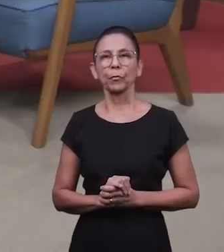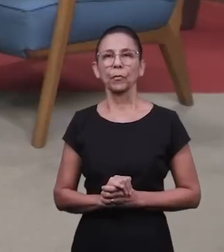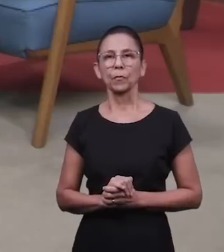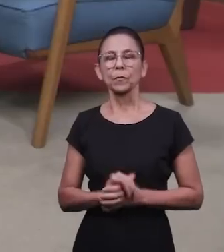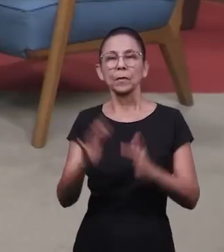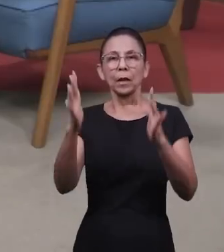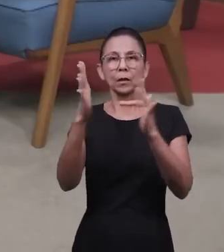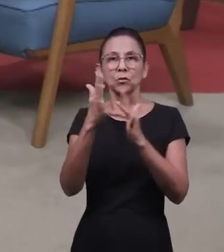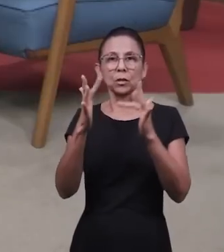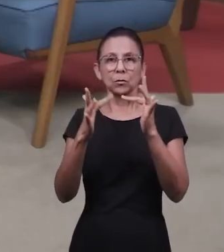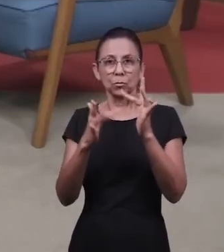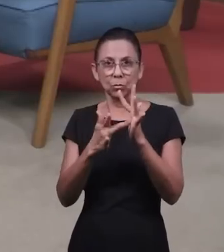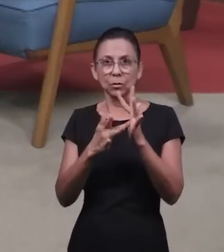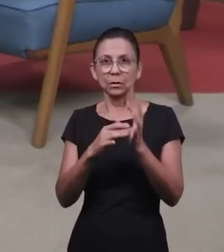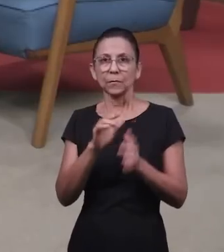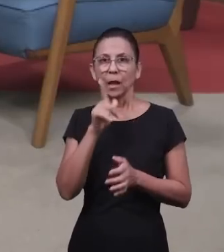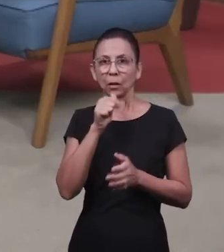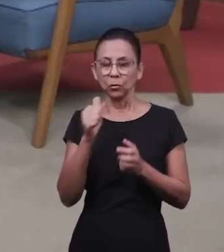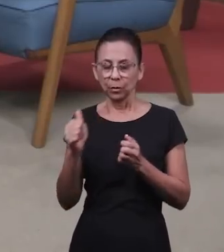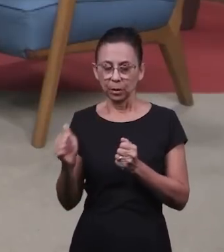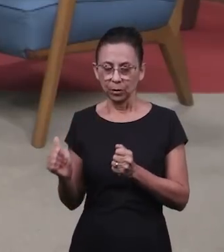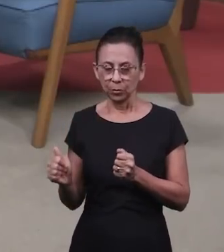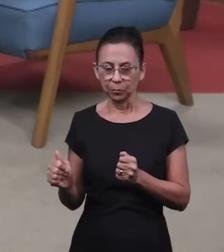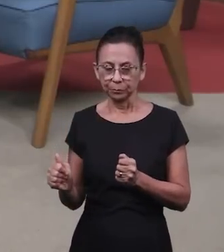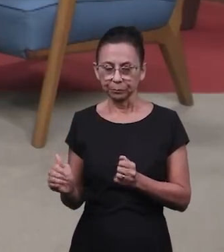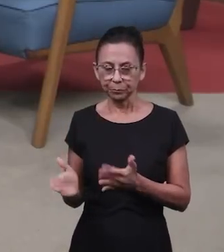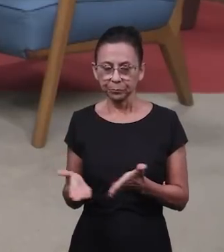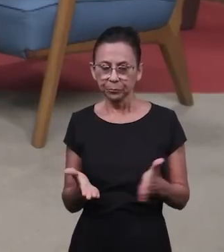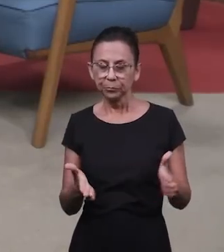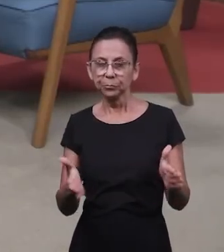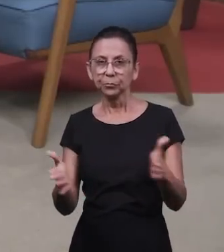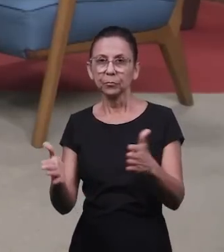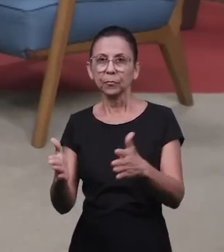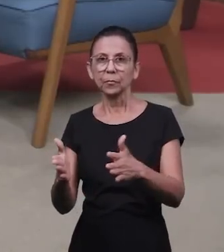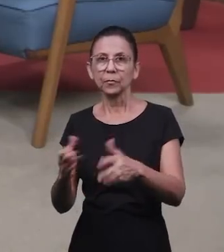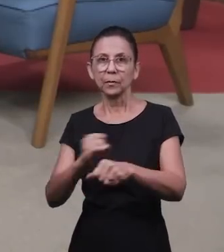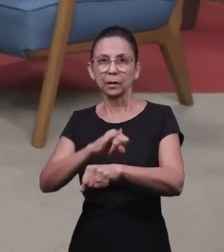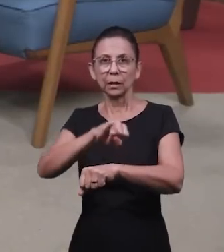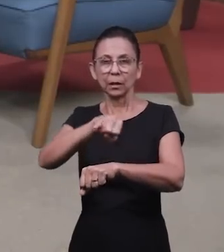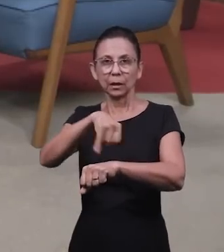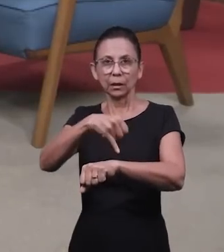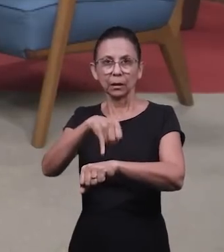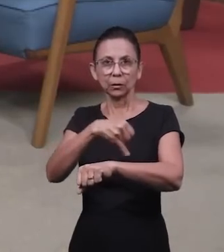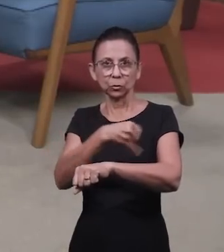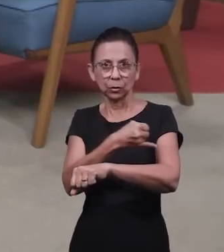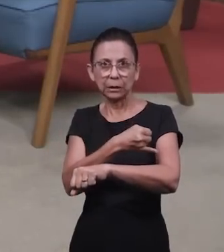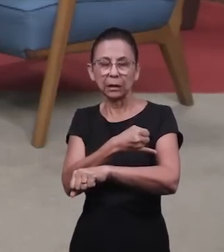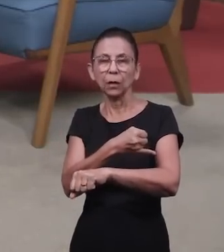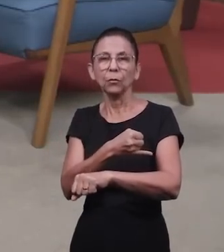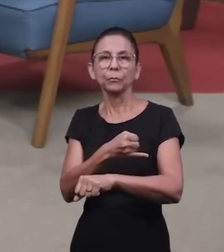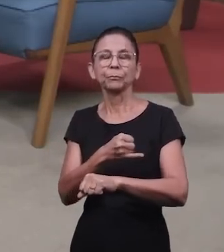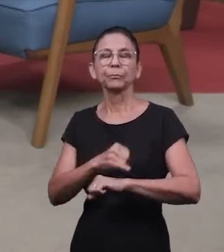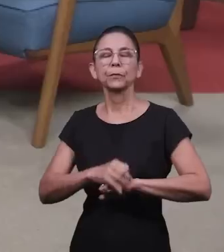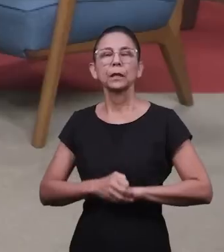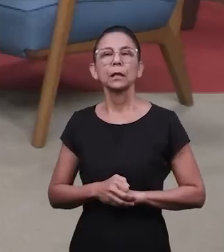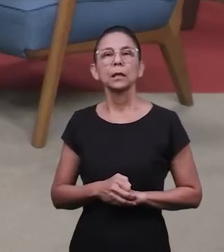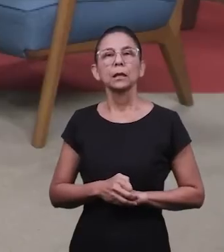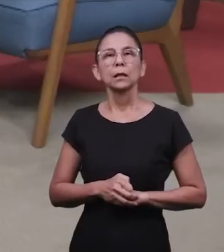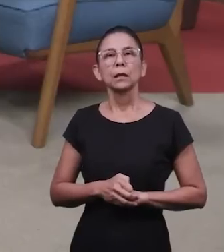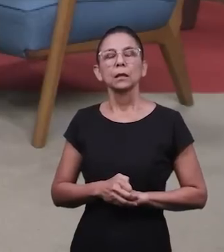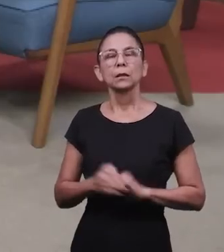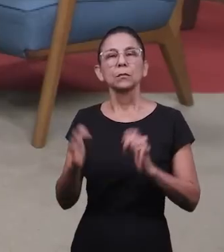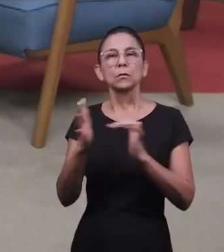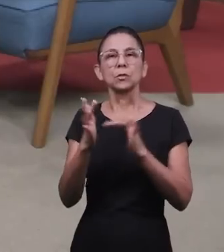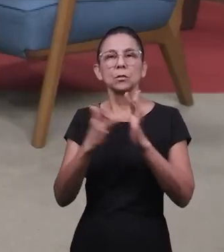Jordão, Espírito Santo, né? O Espírito Santo desceu sobre ele em forma de uma pomba. Glória, então, Deus. A voz da rola é a voz do Espírito Santo. Que usa a igreja. Que